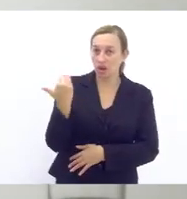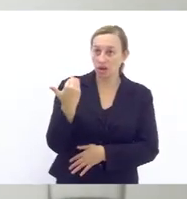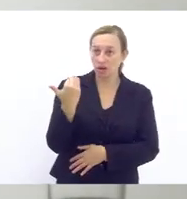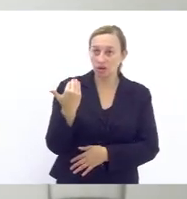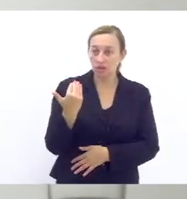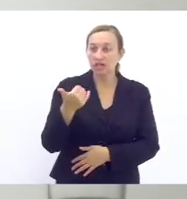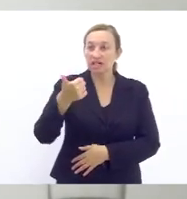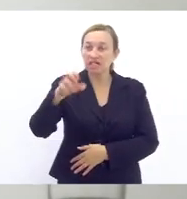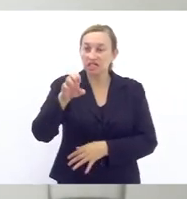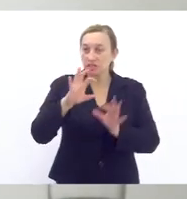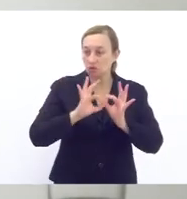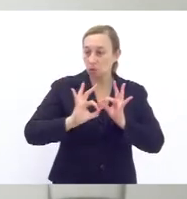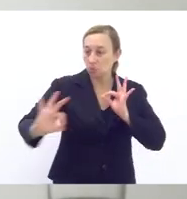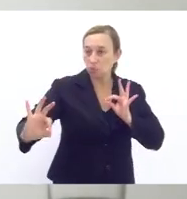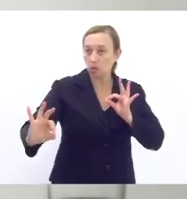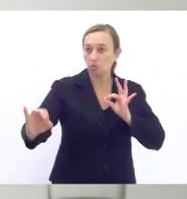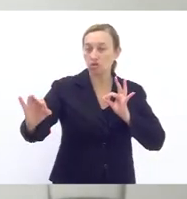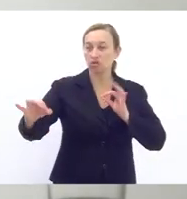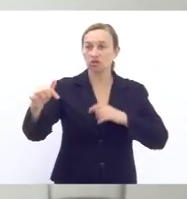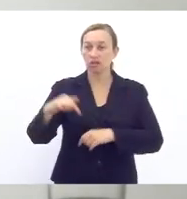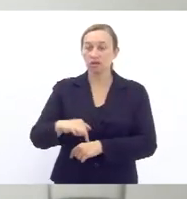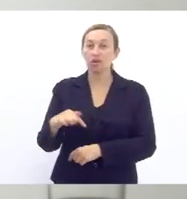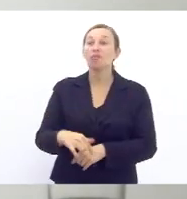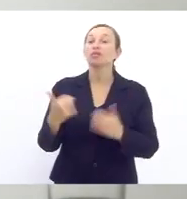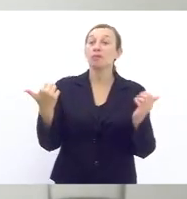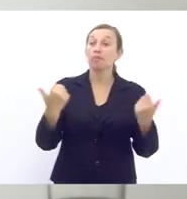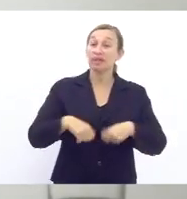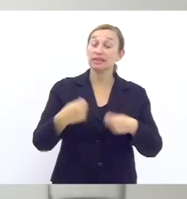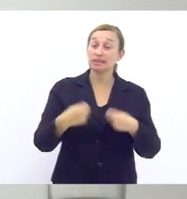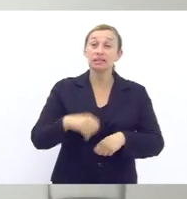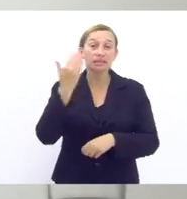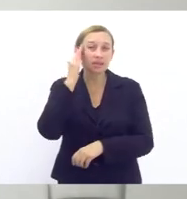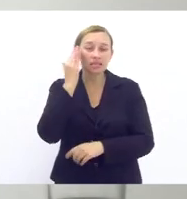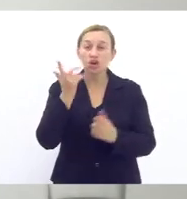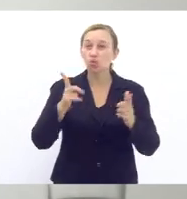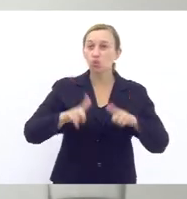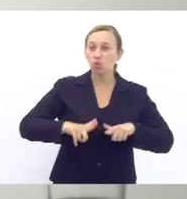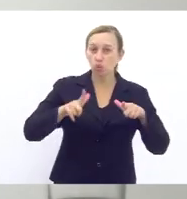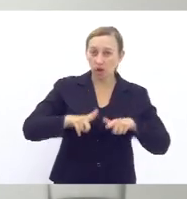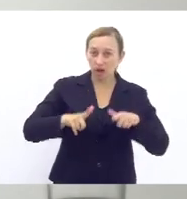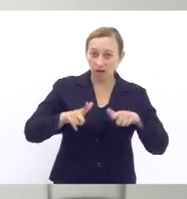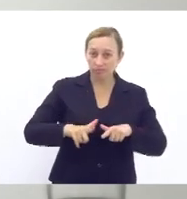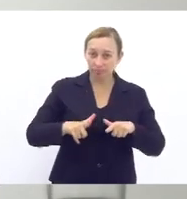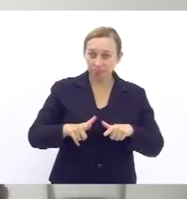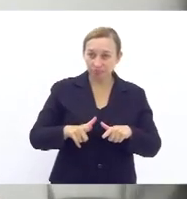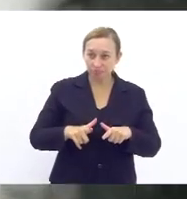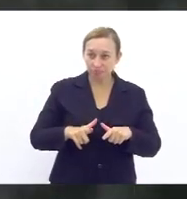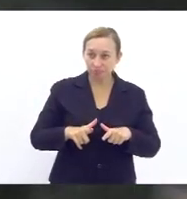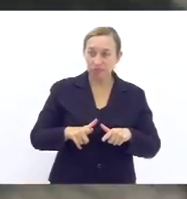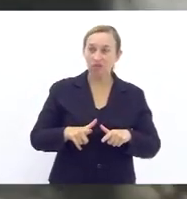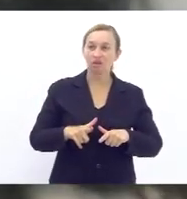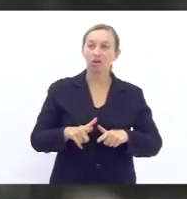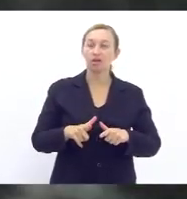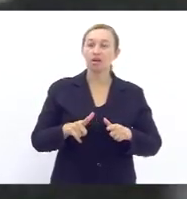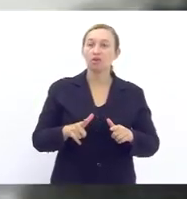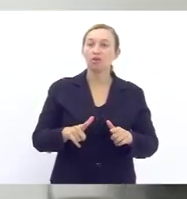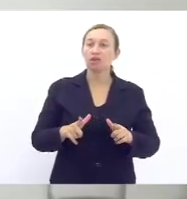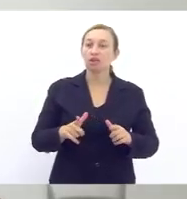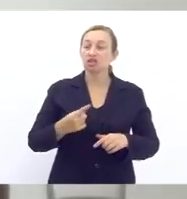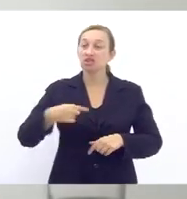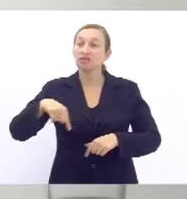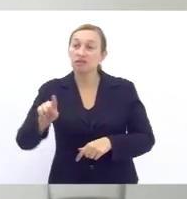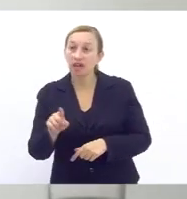em 15 Km longe daqui né então a gente precisa entender o lugar da onde a gente tá E para onde a gente quer chegar